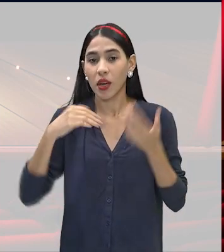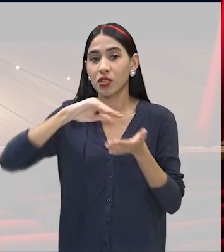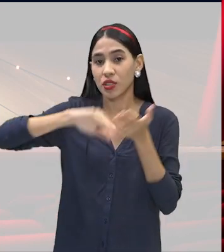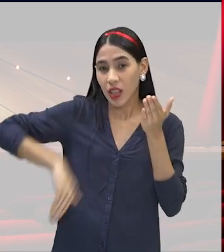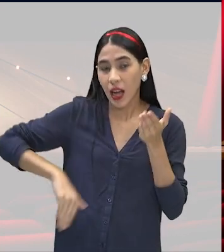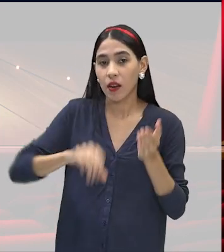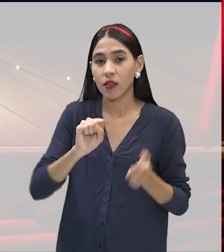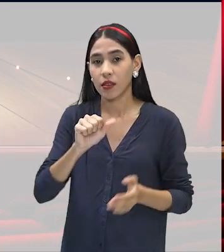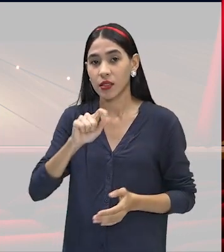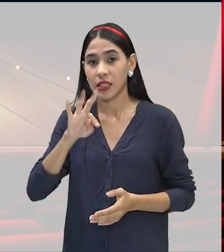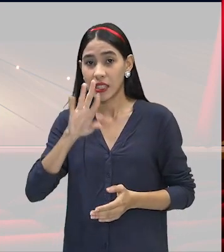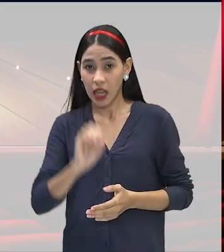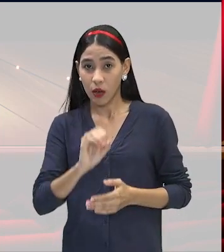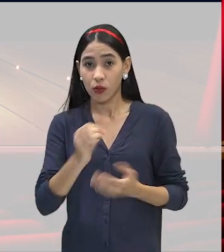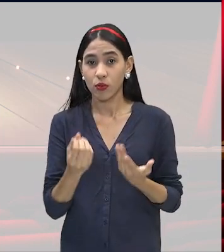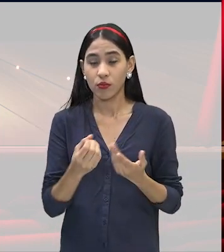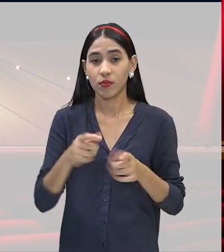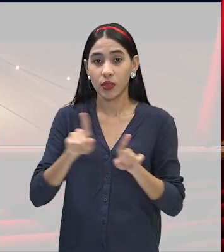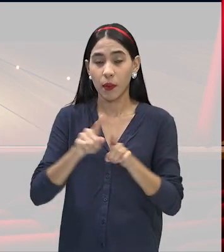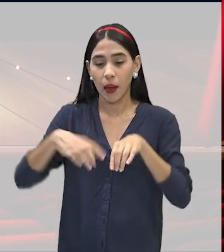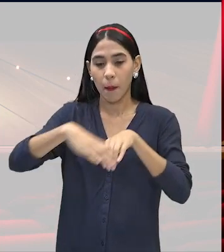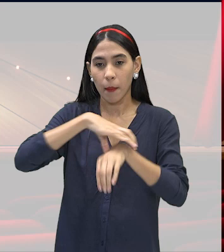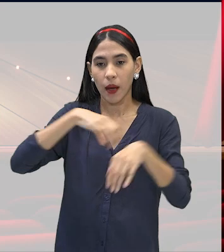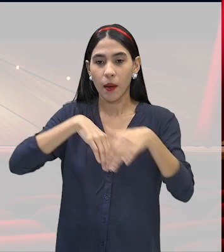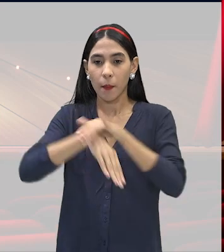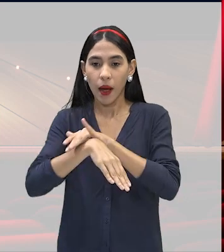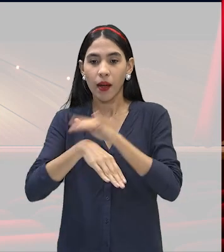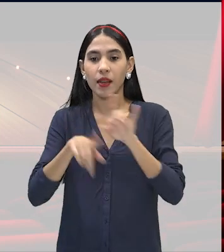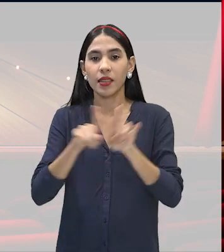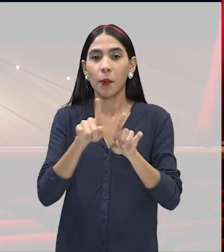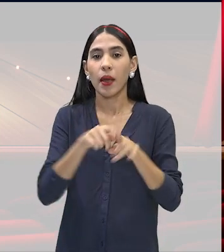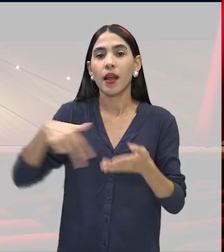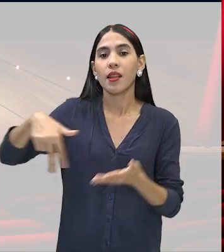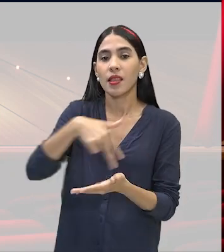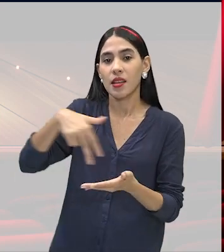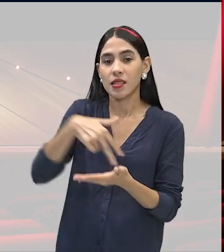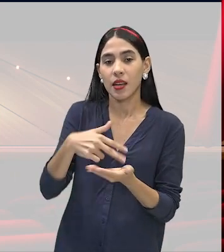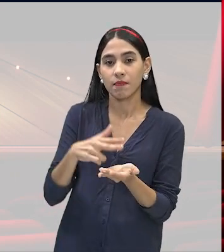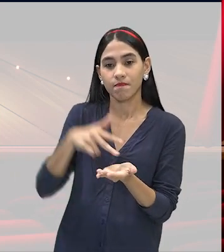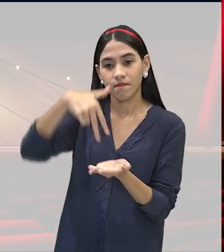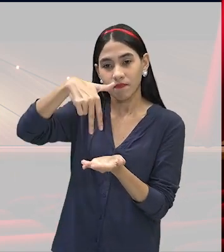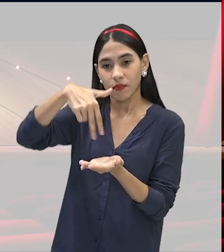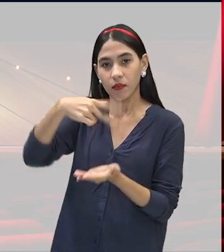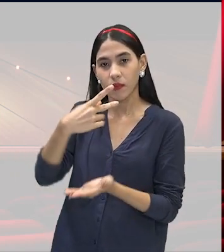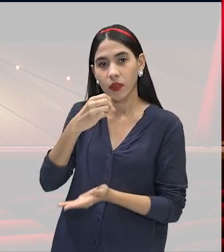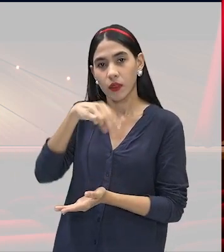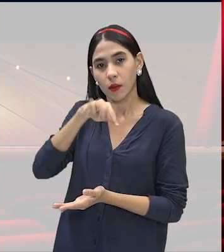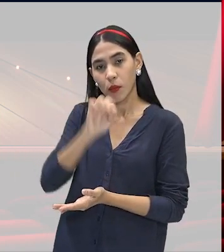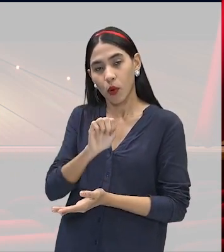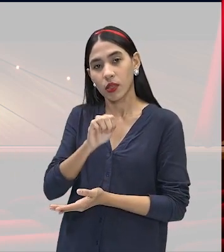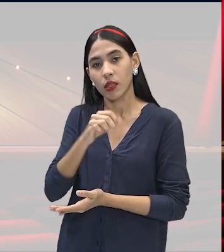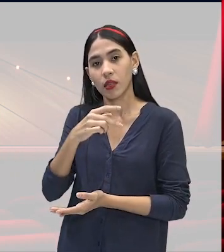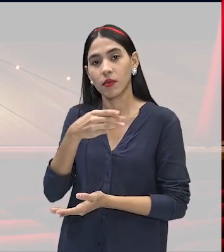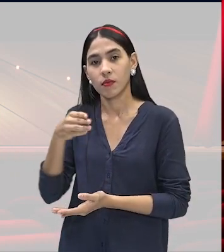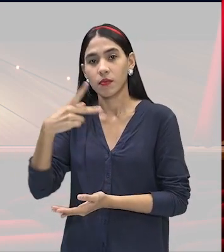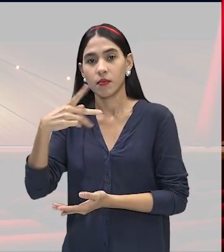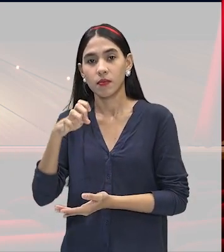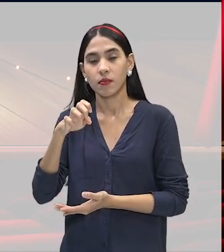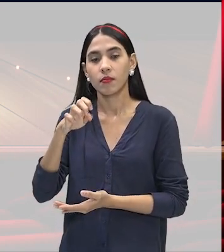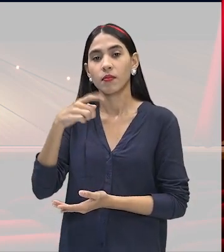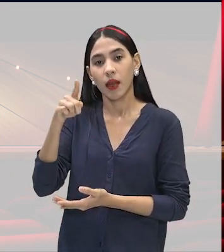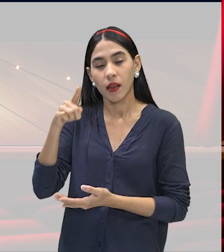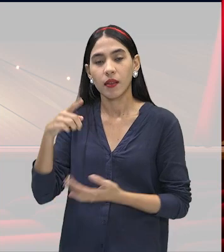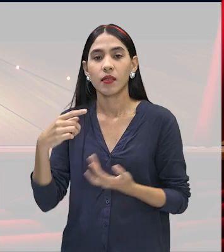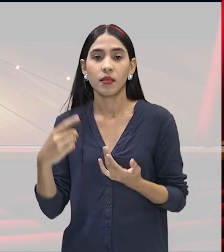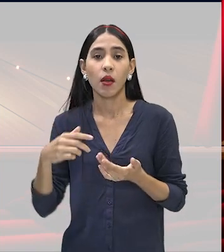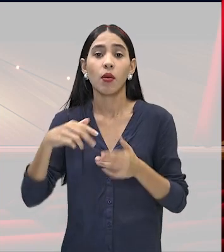saltos, colocaram as sapatilhas e a forma de dançar, que é na ponta dos pés. E aí sim, o balé ele